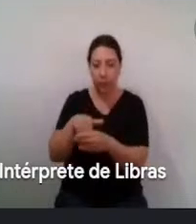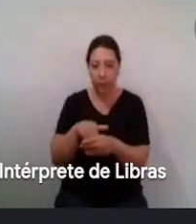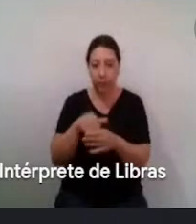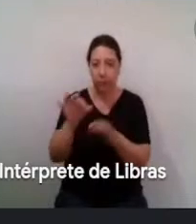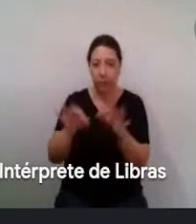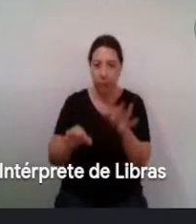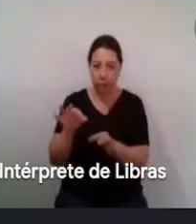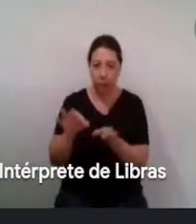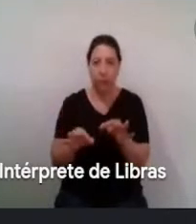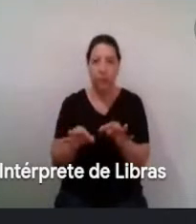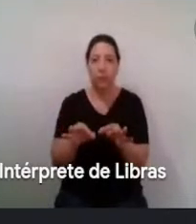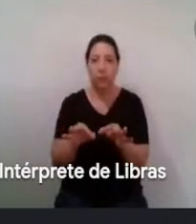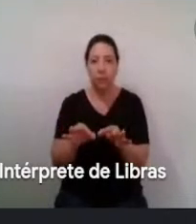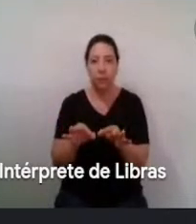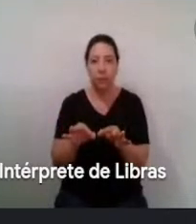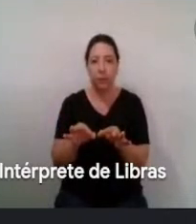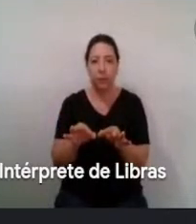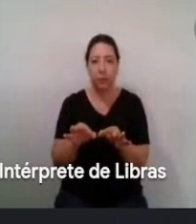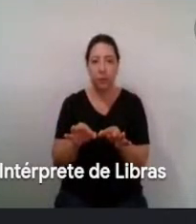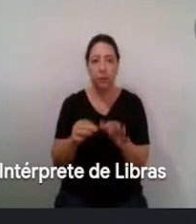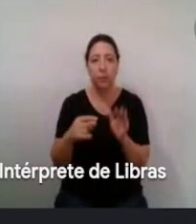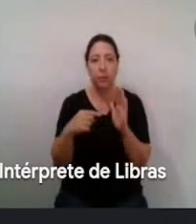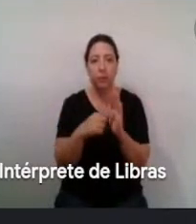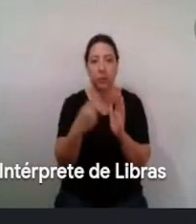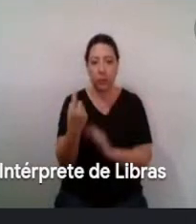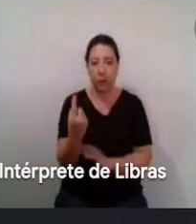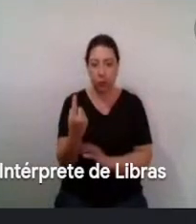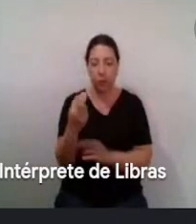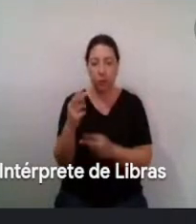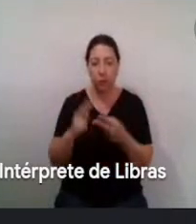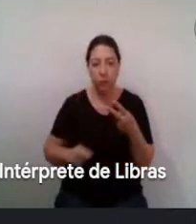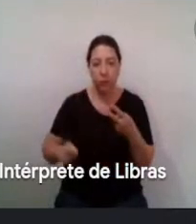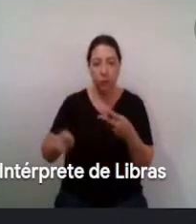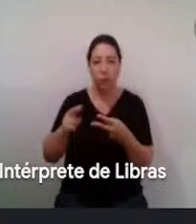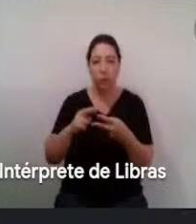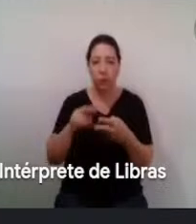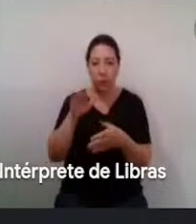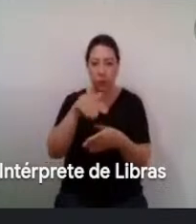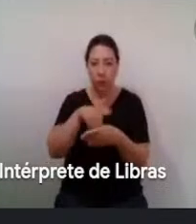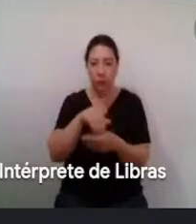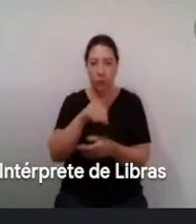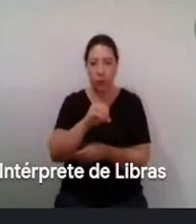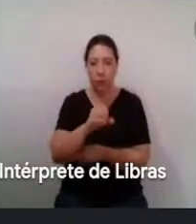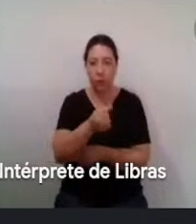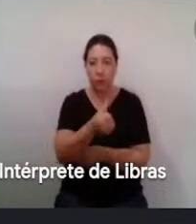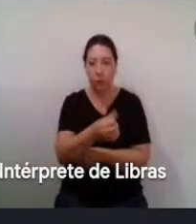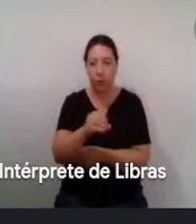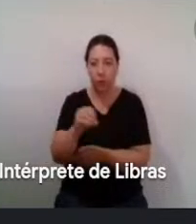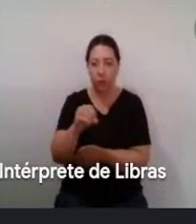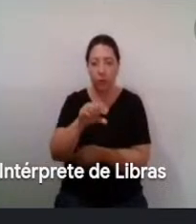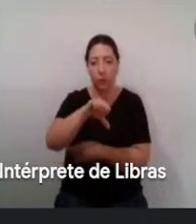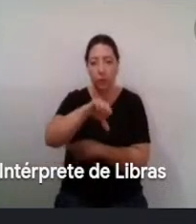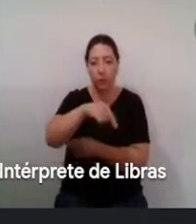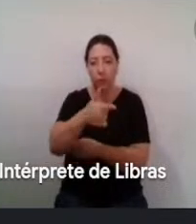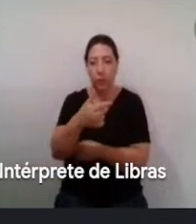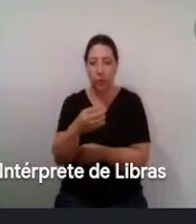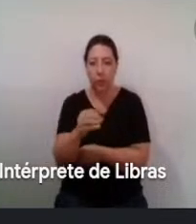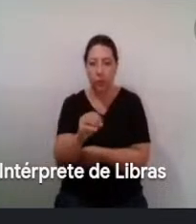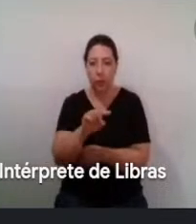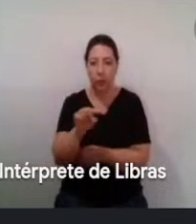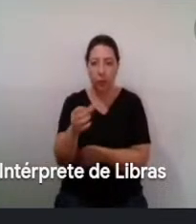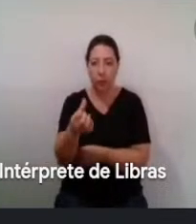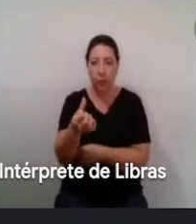judicial 1, item 1, recurso eleitoral número 0600920, dígito 26.2020.